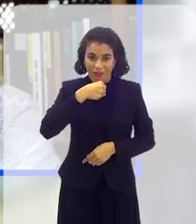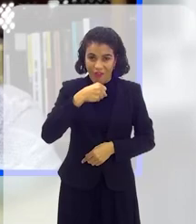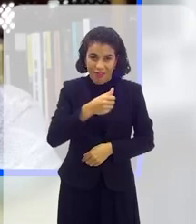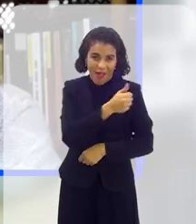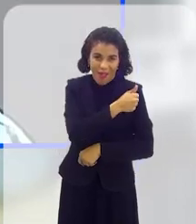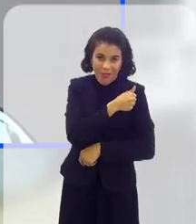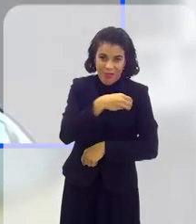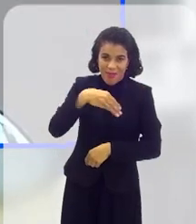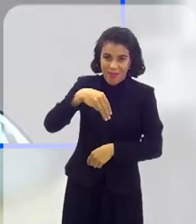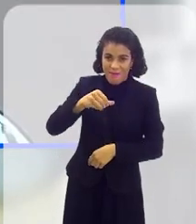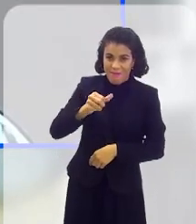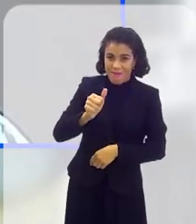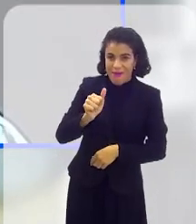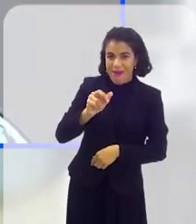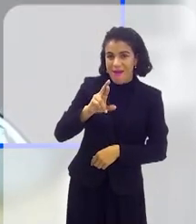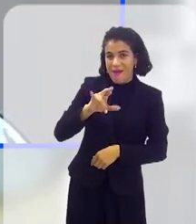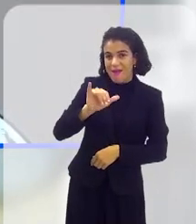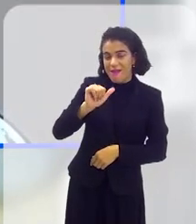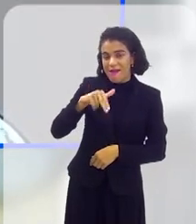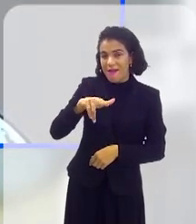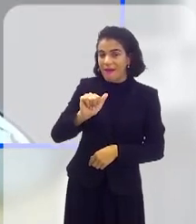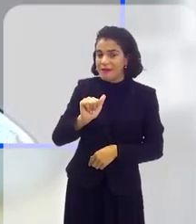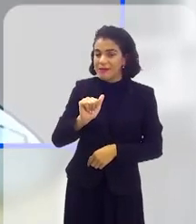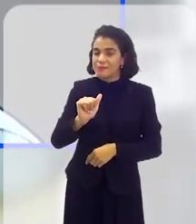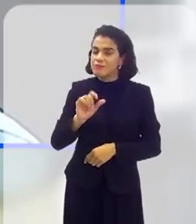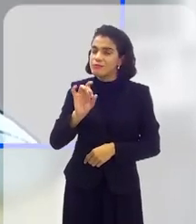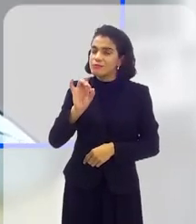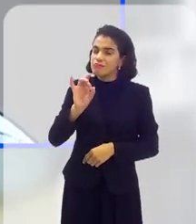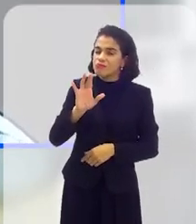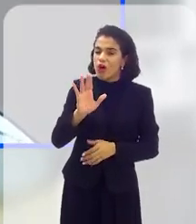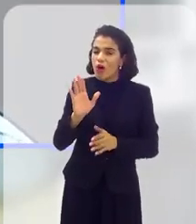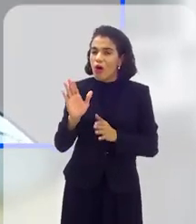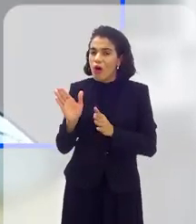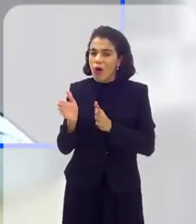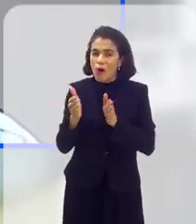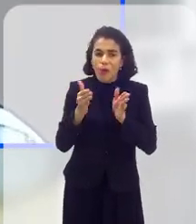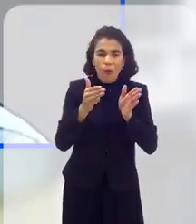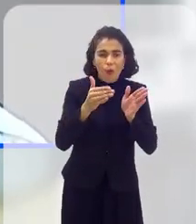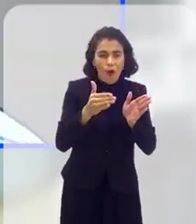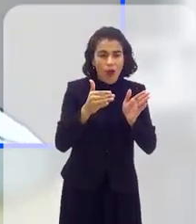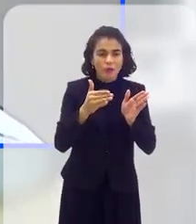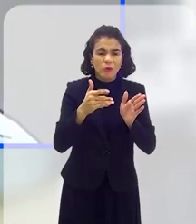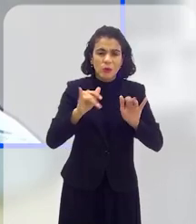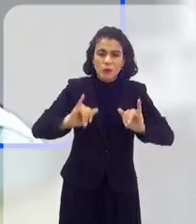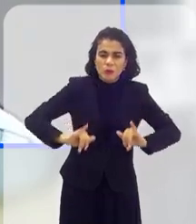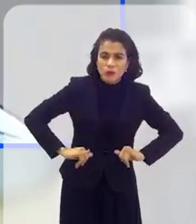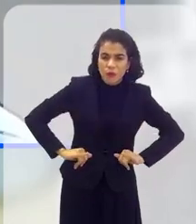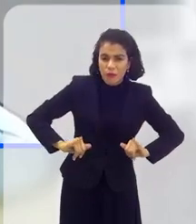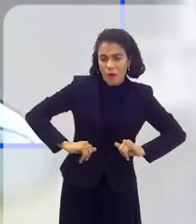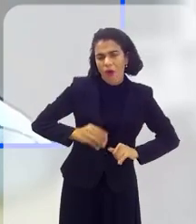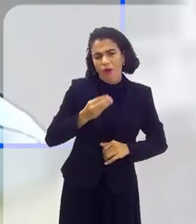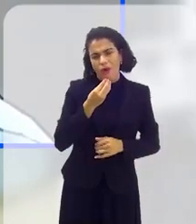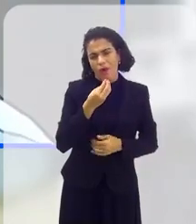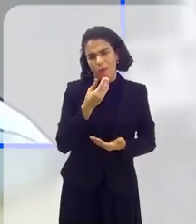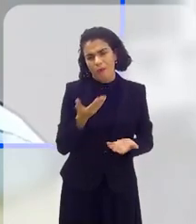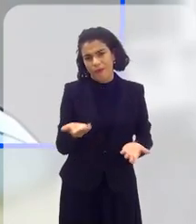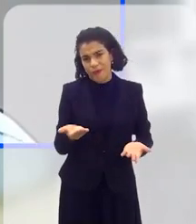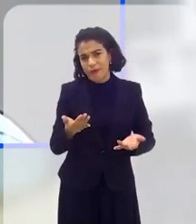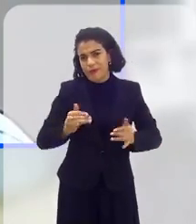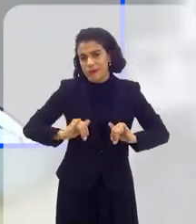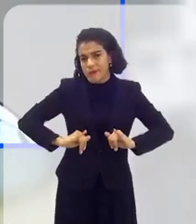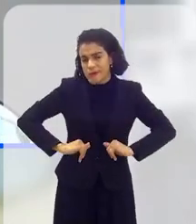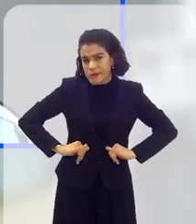da Mariana, eu quis colocar não tanto pelo lado da dor e do sofrimento, que são óbvios,